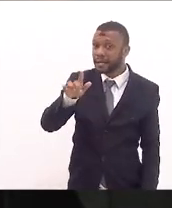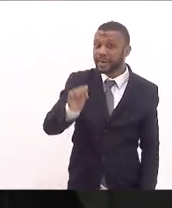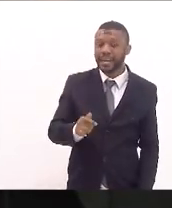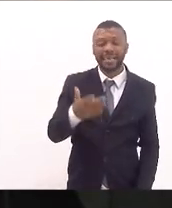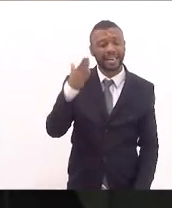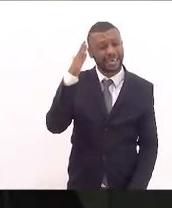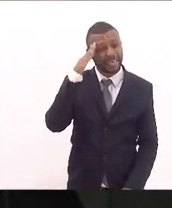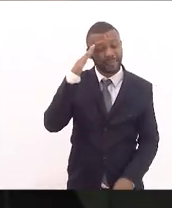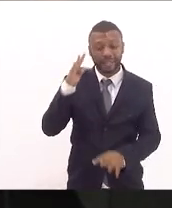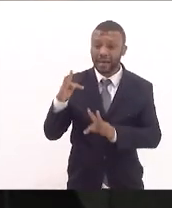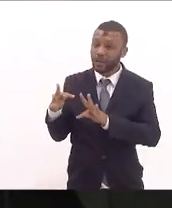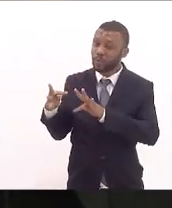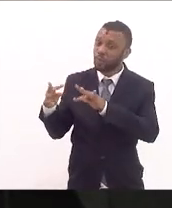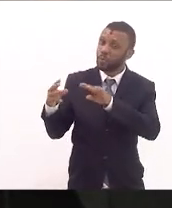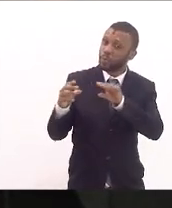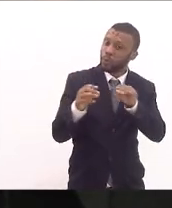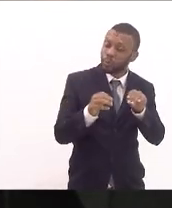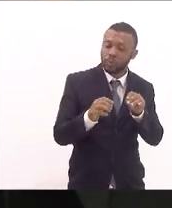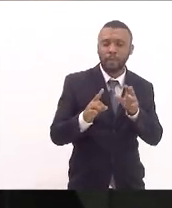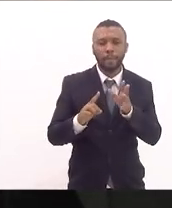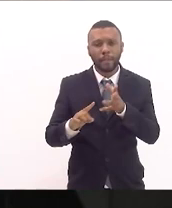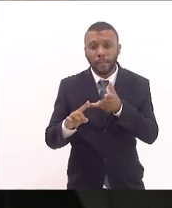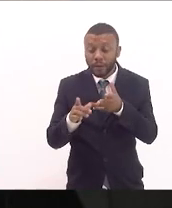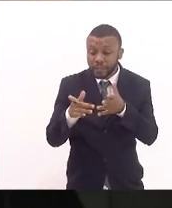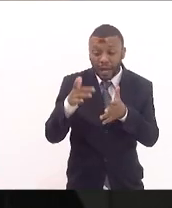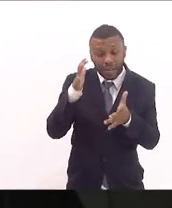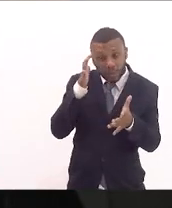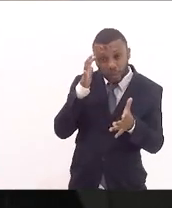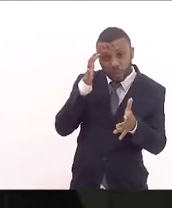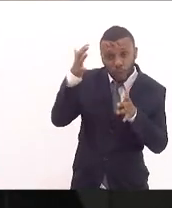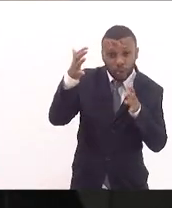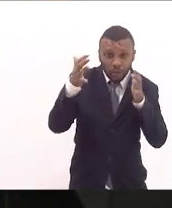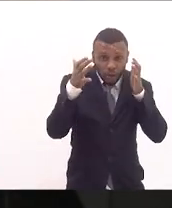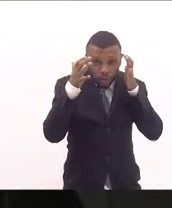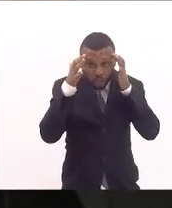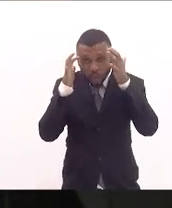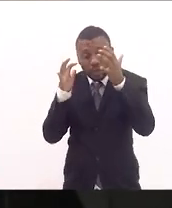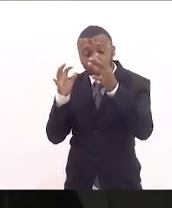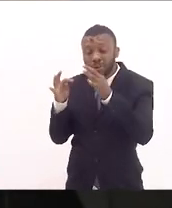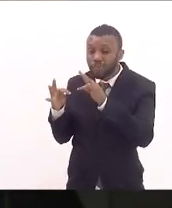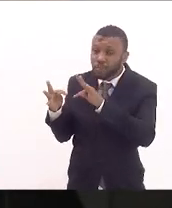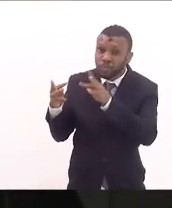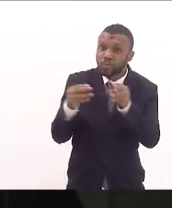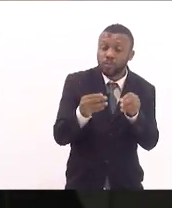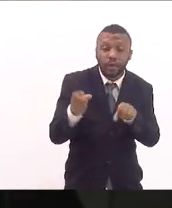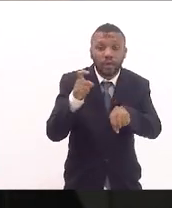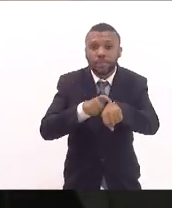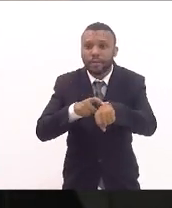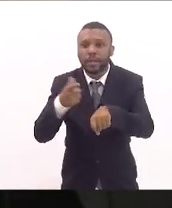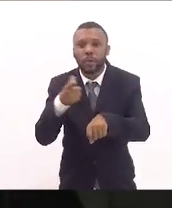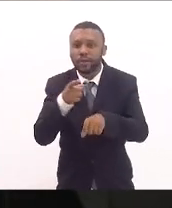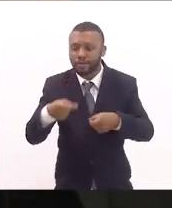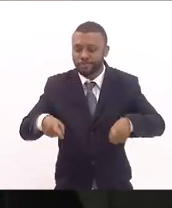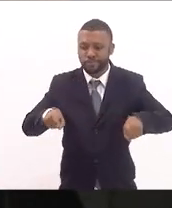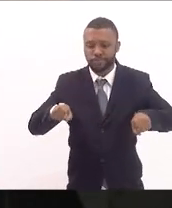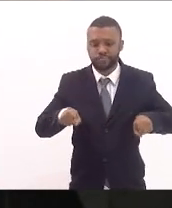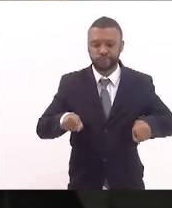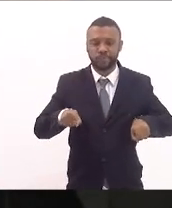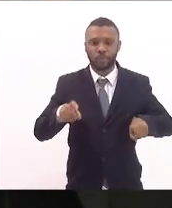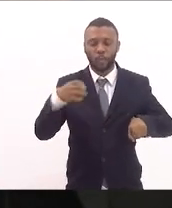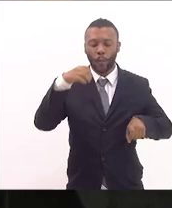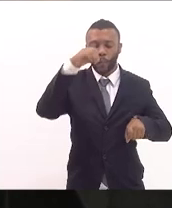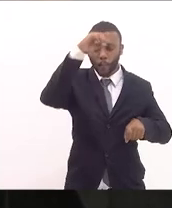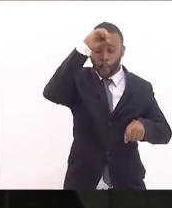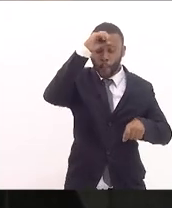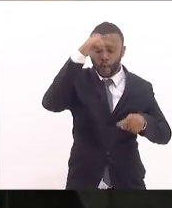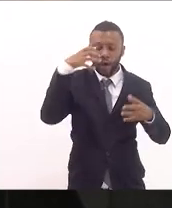e tinha caminhos para tudo sentou na cadeira não sabe